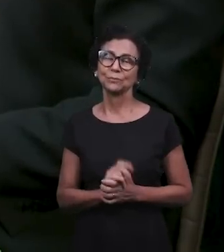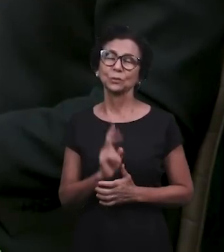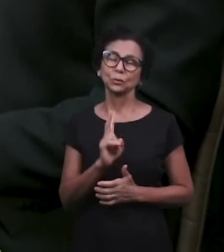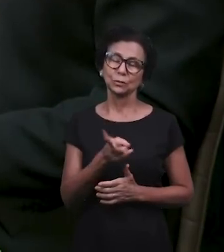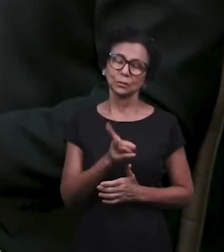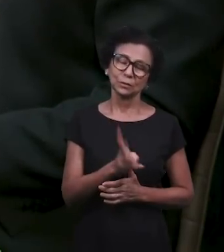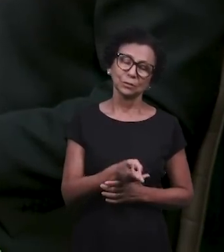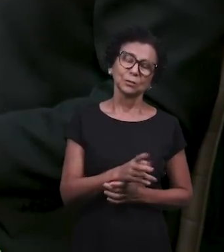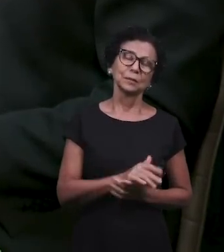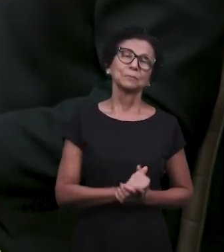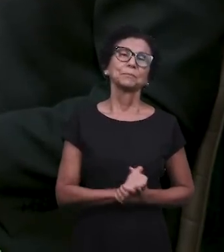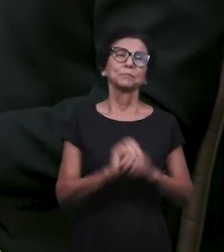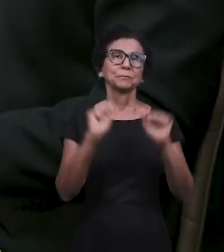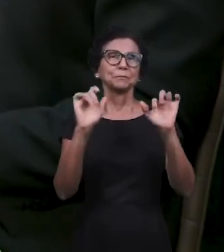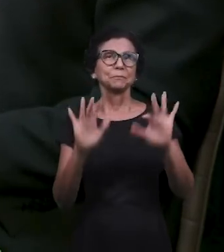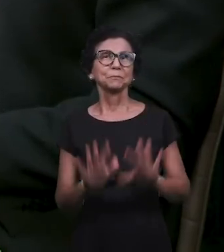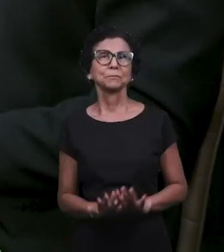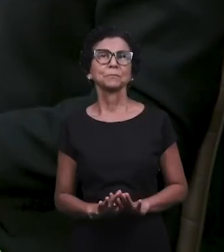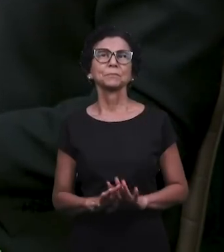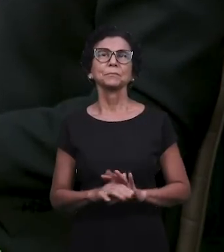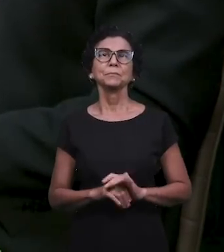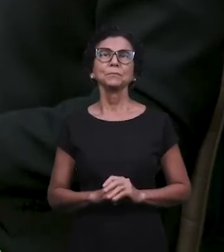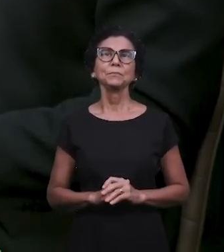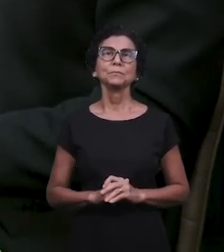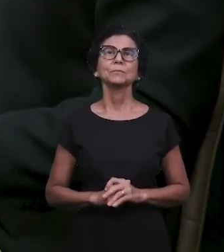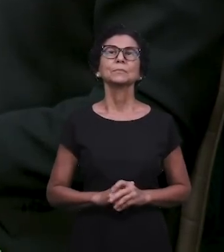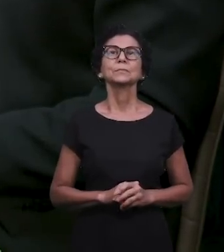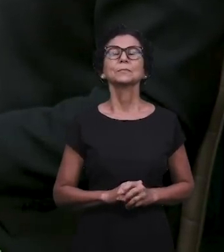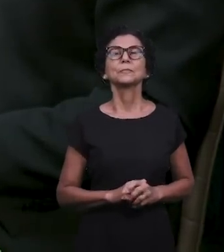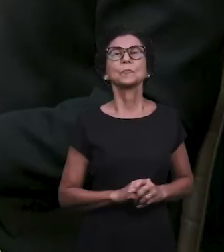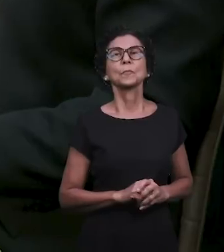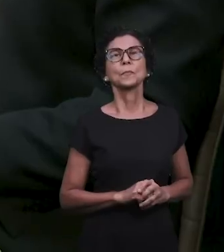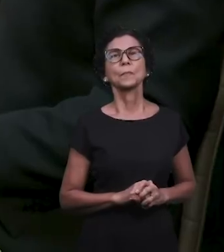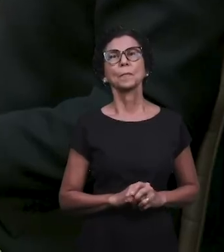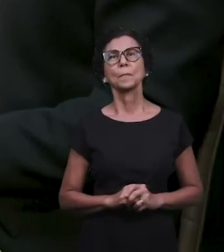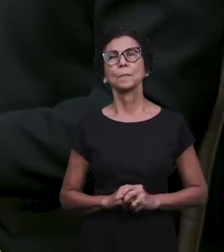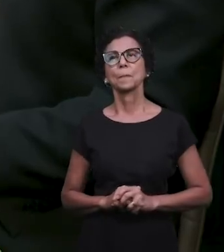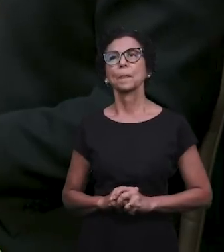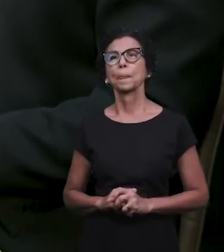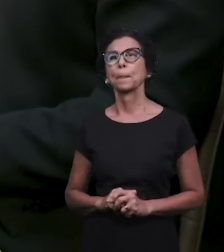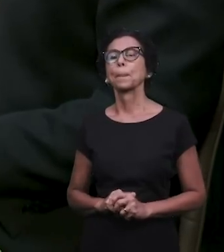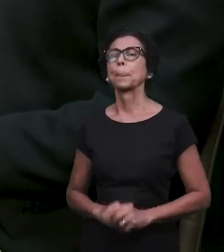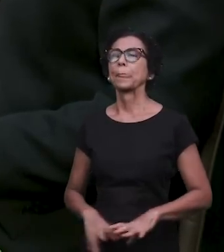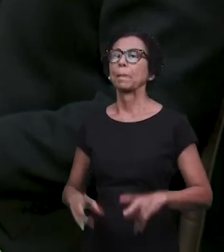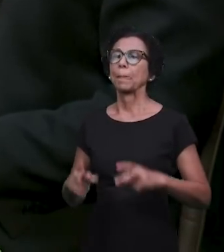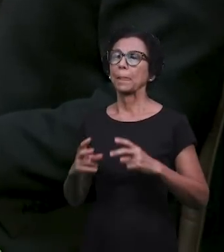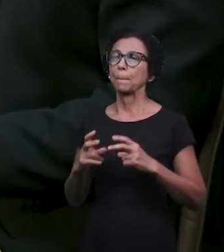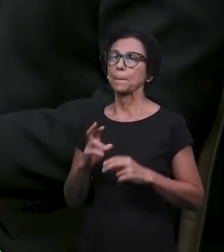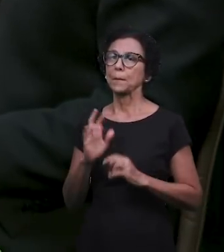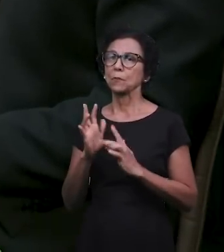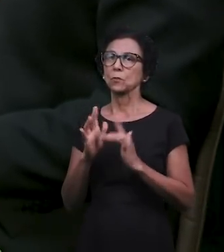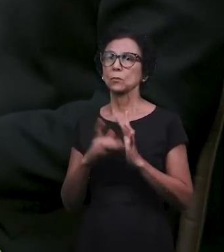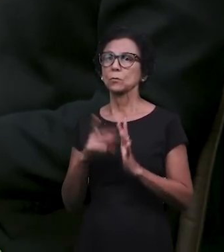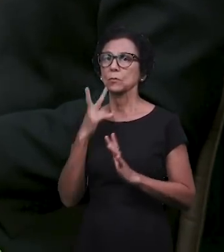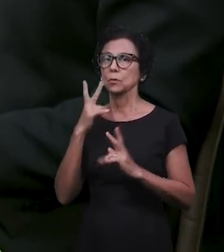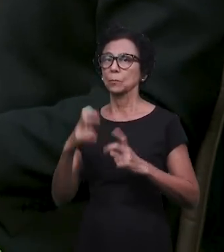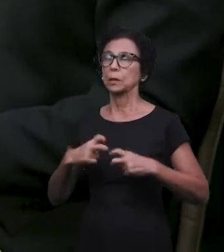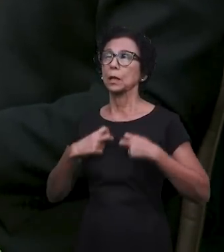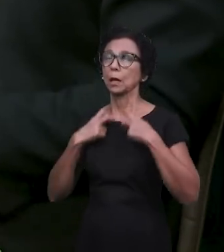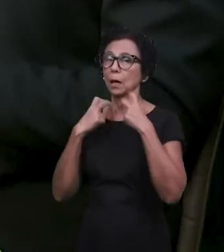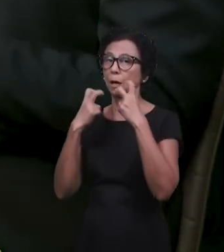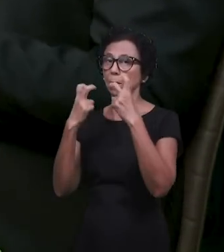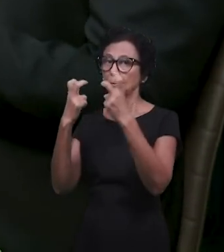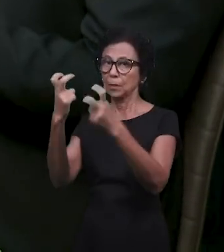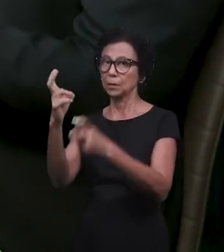ela continua jorrando. Clama a mim e responder-te-ei e anunciar-te-ei coisas grandes e